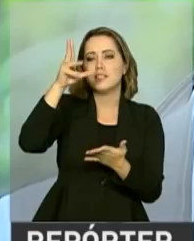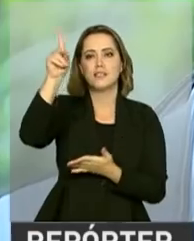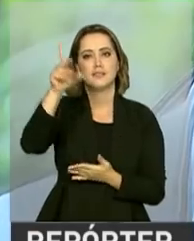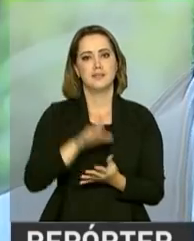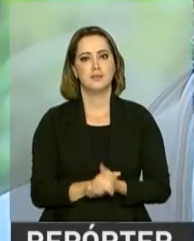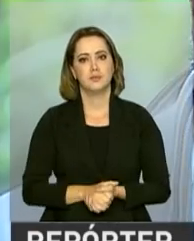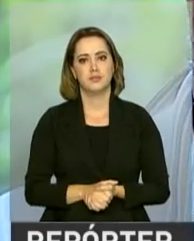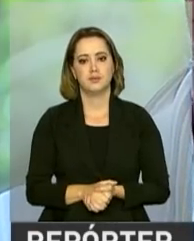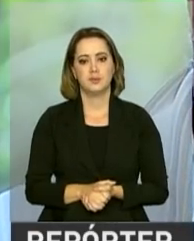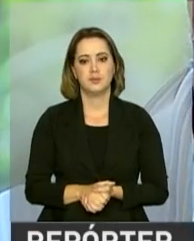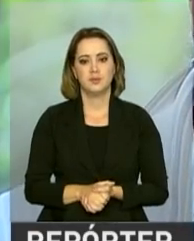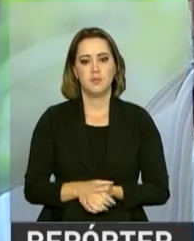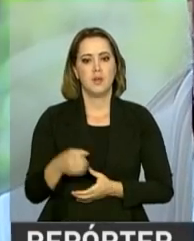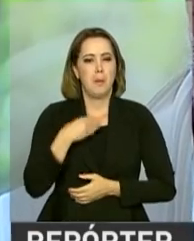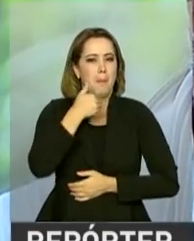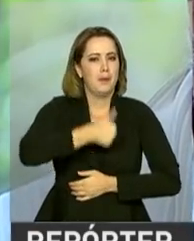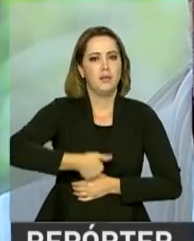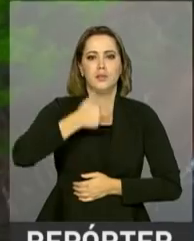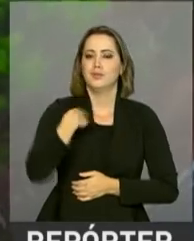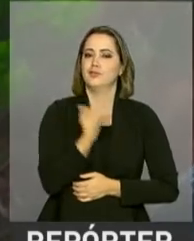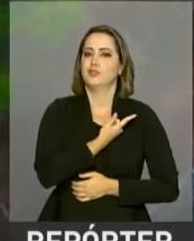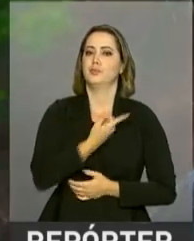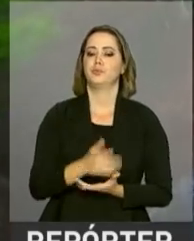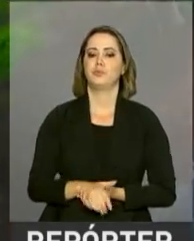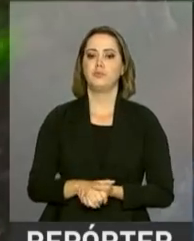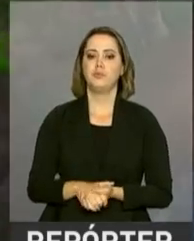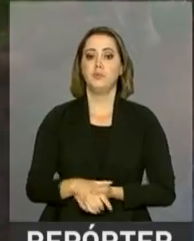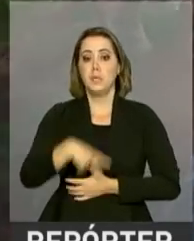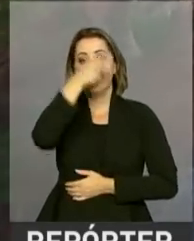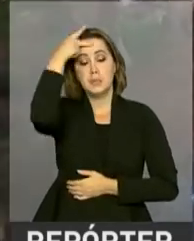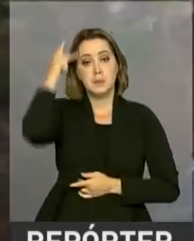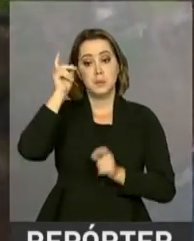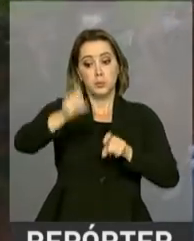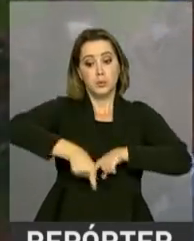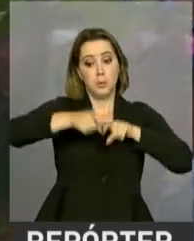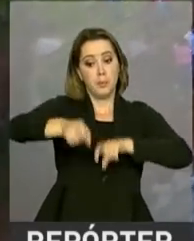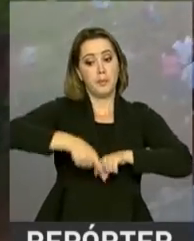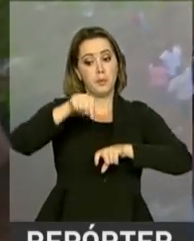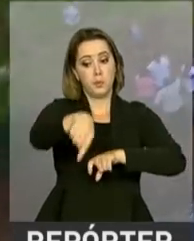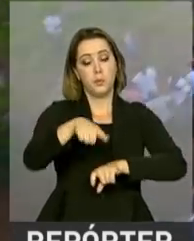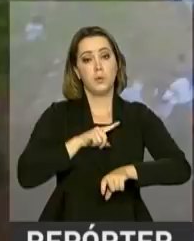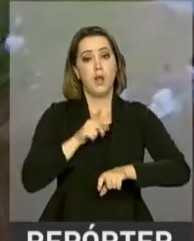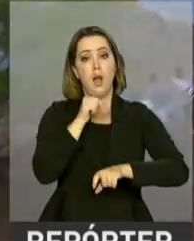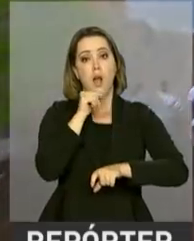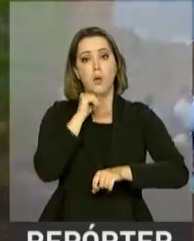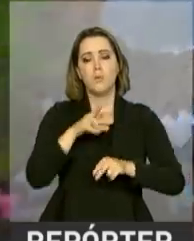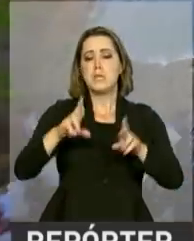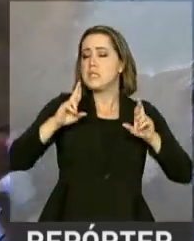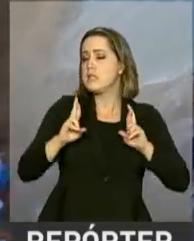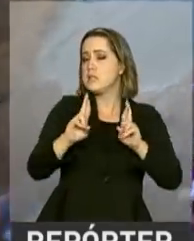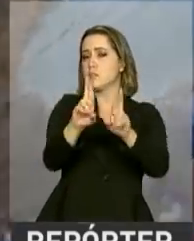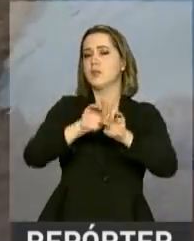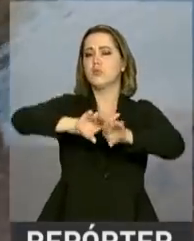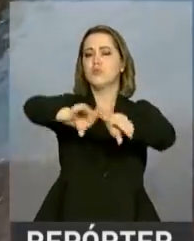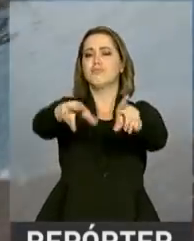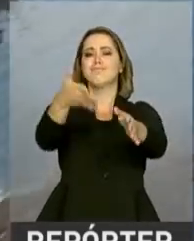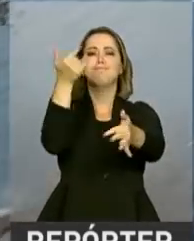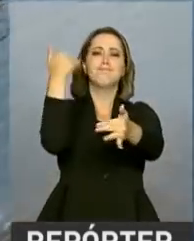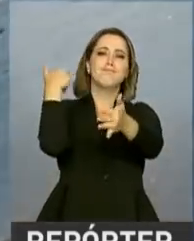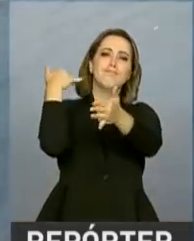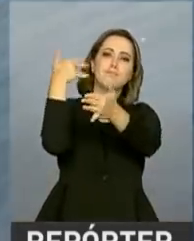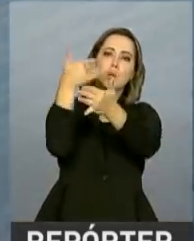chegando. Que é a melhora que nós temos agora. Para o produtor e a família, as águas são esperadas há muito tempo